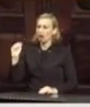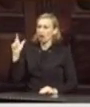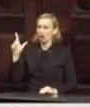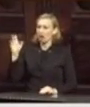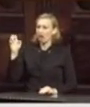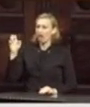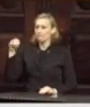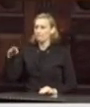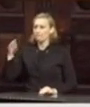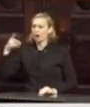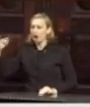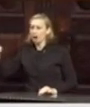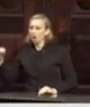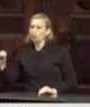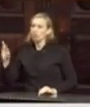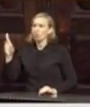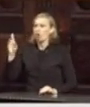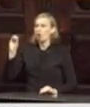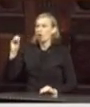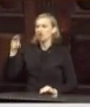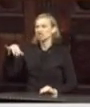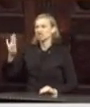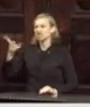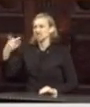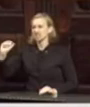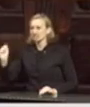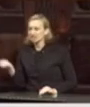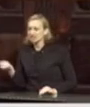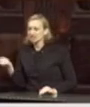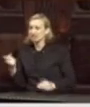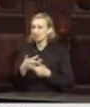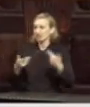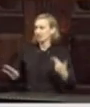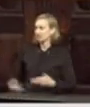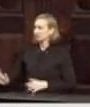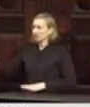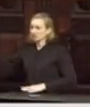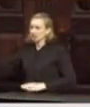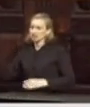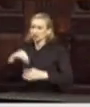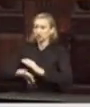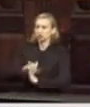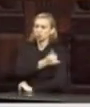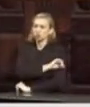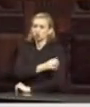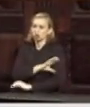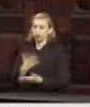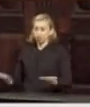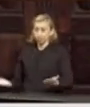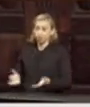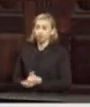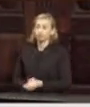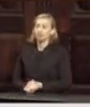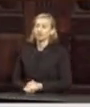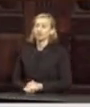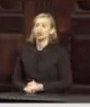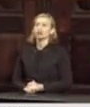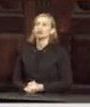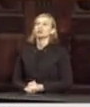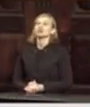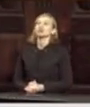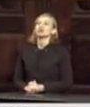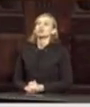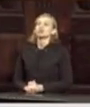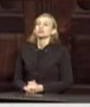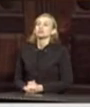esgoto percorrendo na porta da casa das pessoas. Essa PEC é mais uma das muitas que, por não interessar o